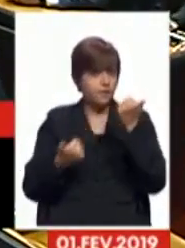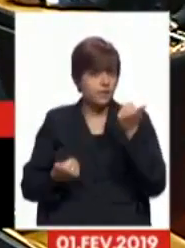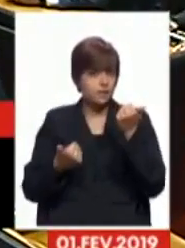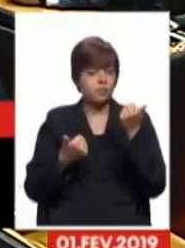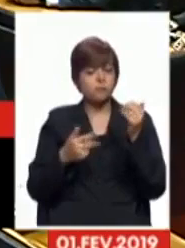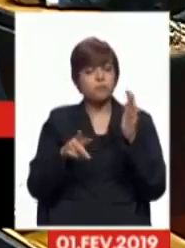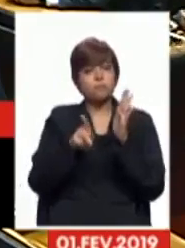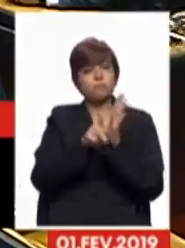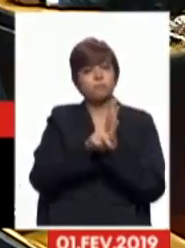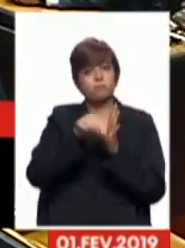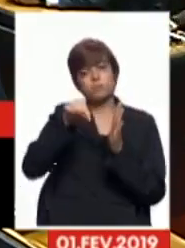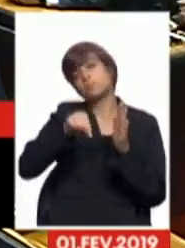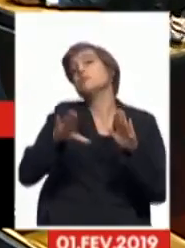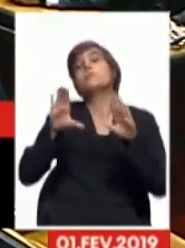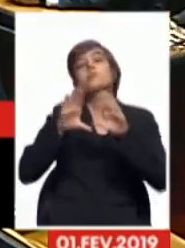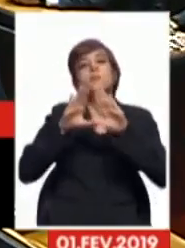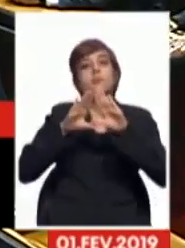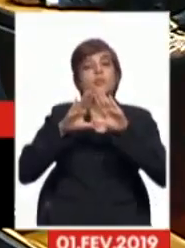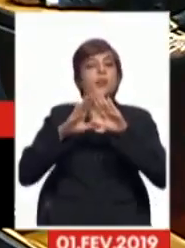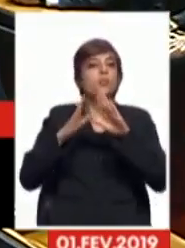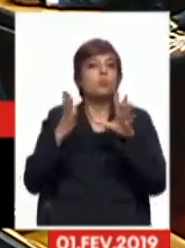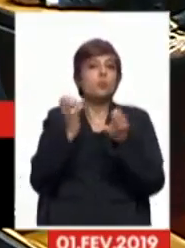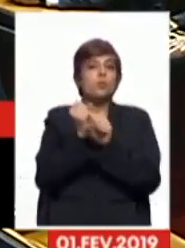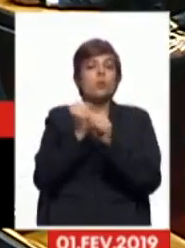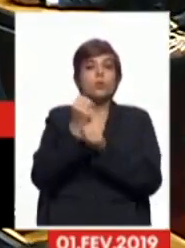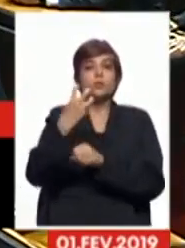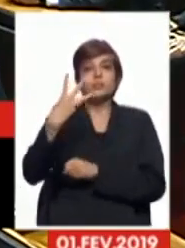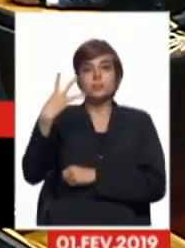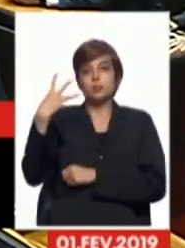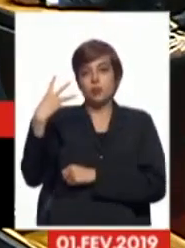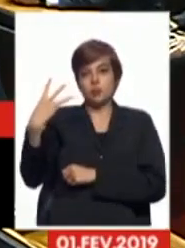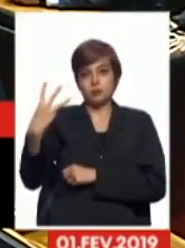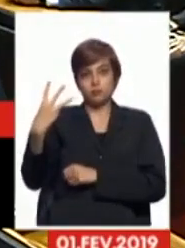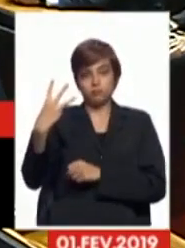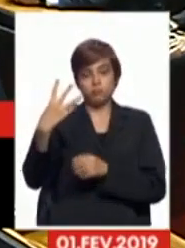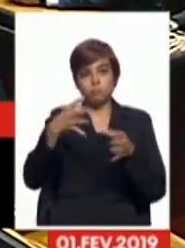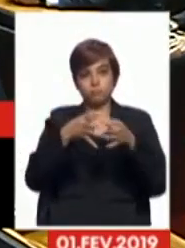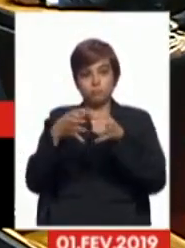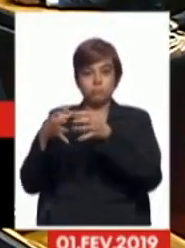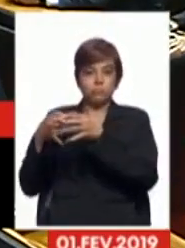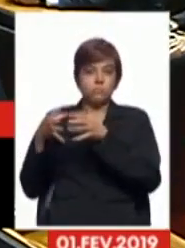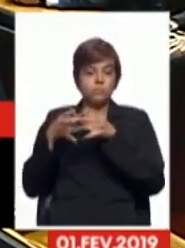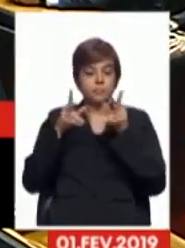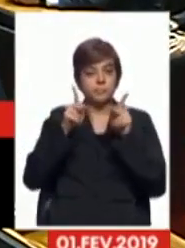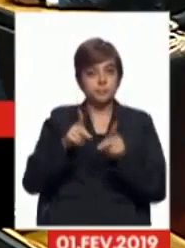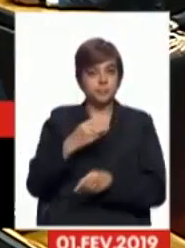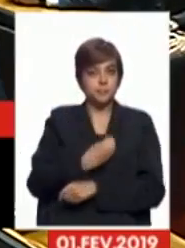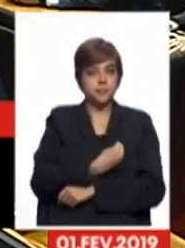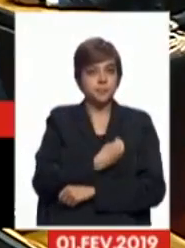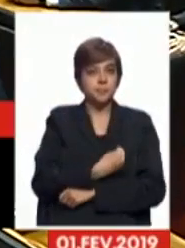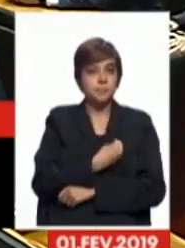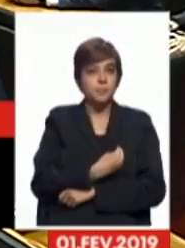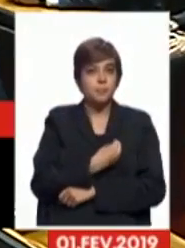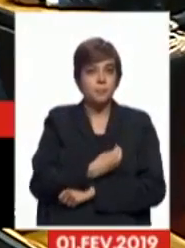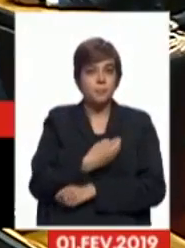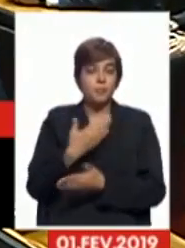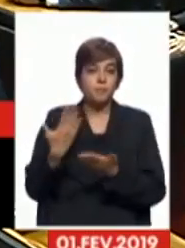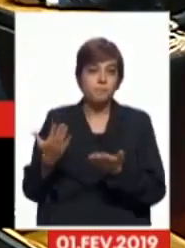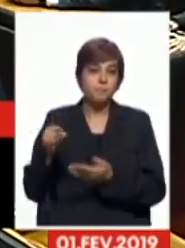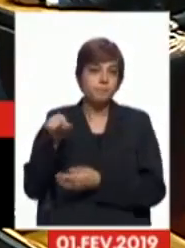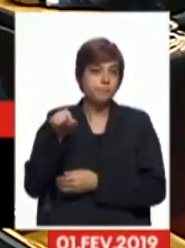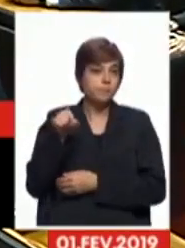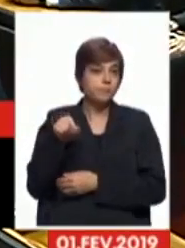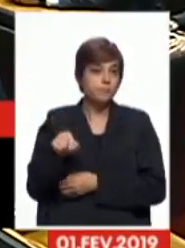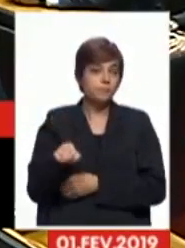de vice-presidência a serem preenchidos. Antônio Carlos Arantes é filiado ao PSDB e